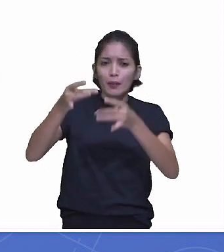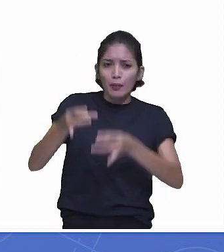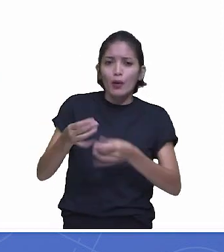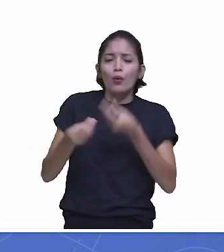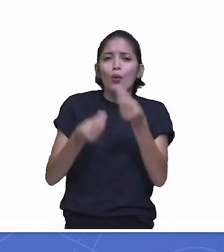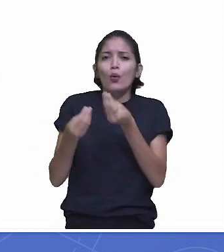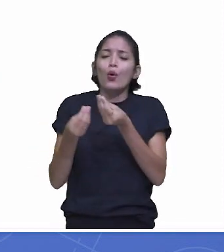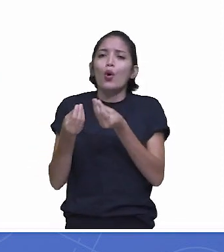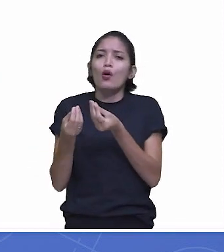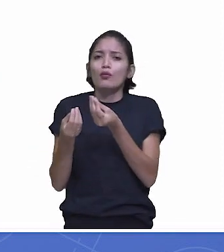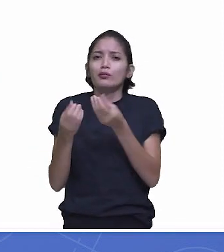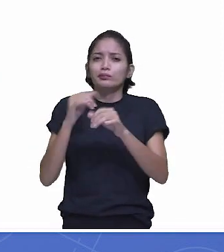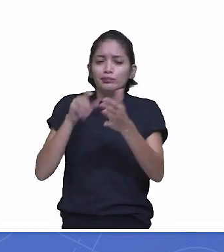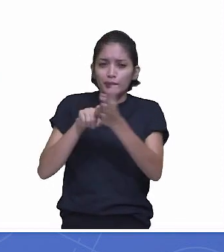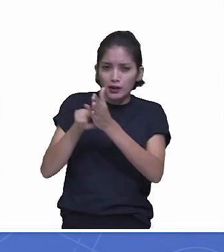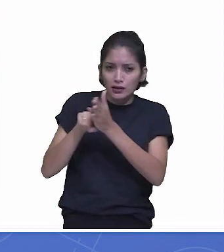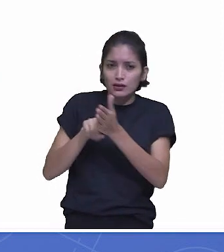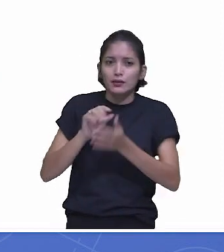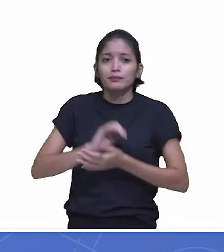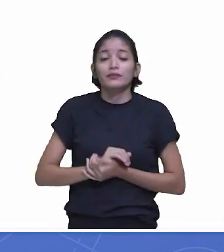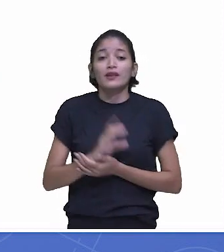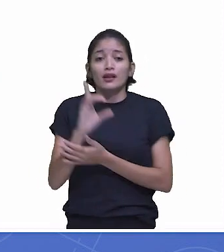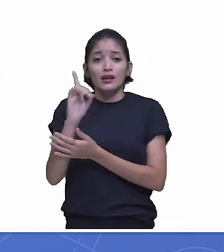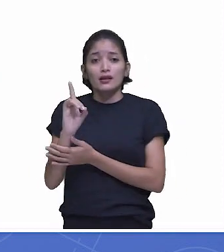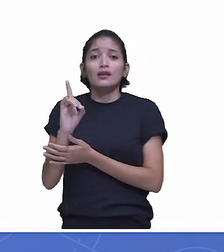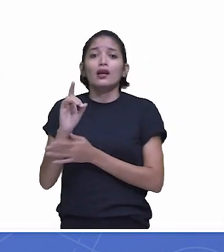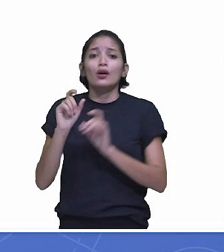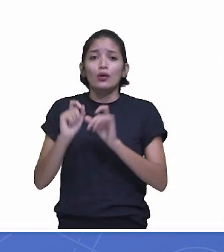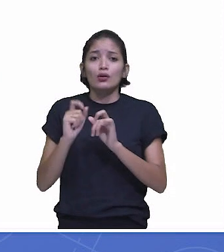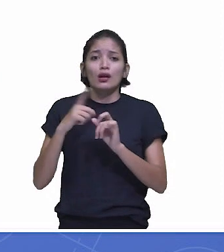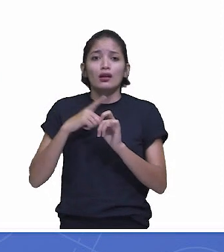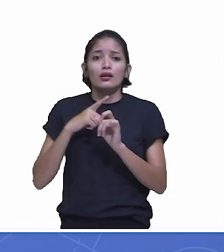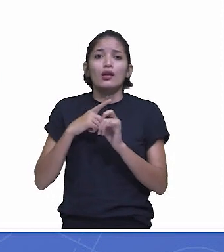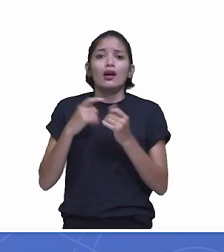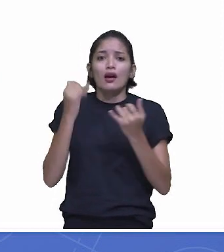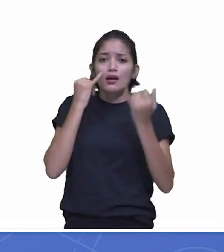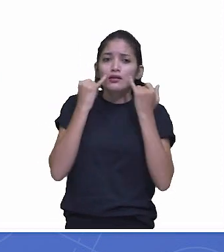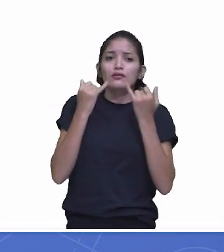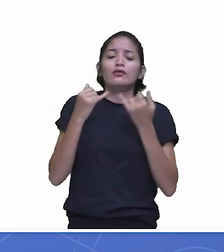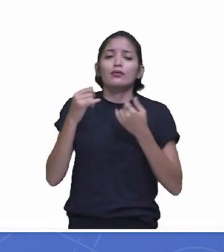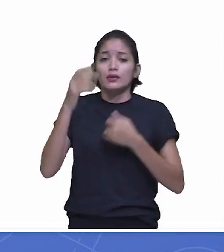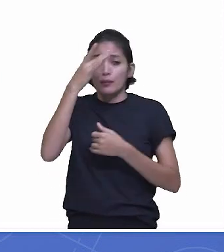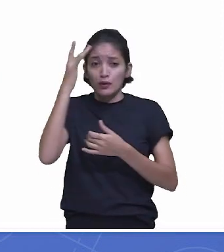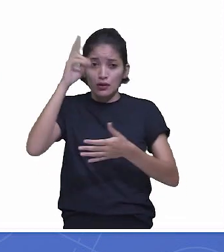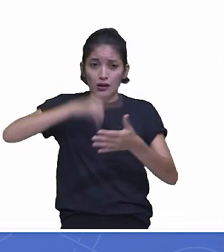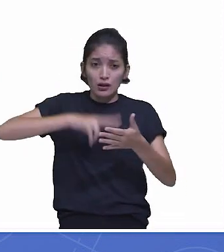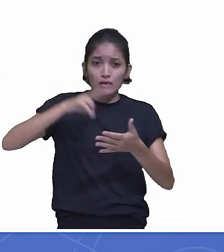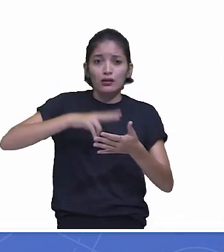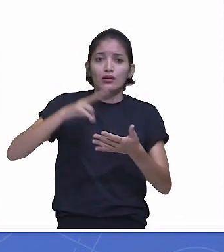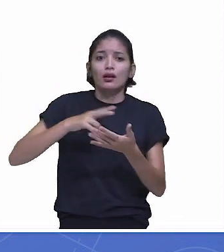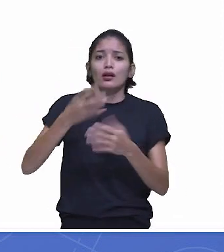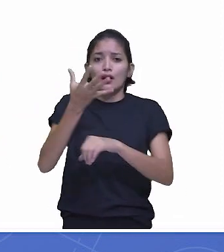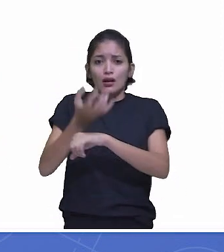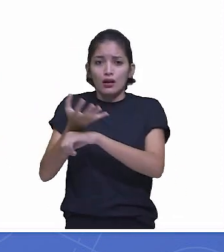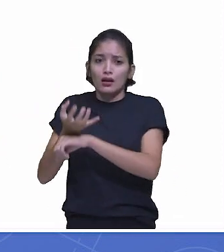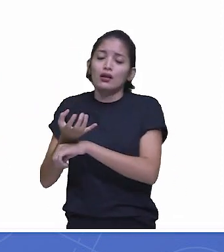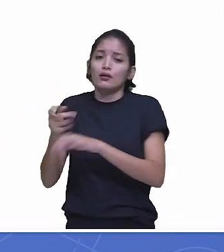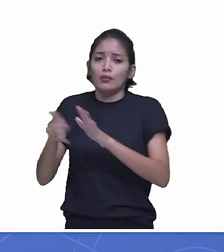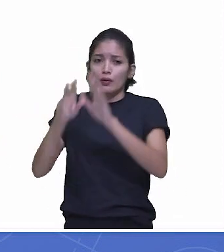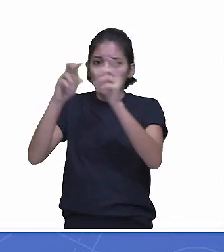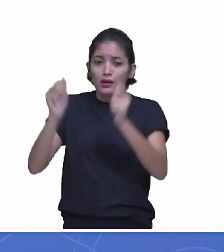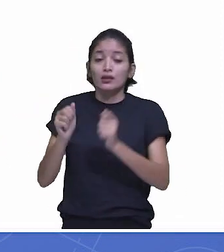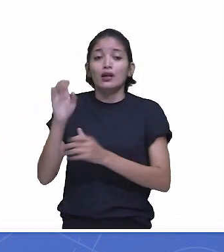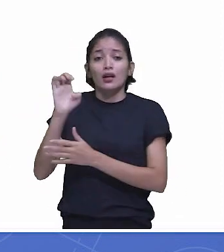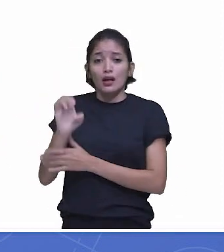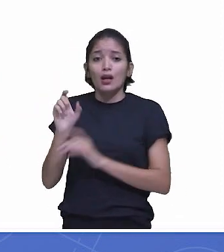modo como acessá-las. D. Estabelecer interlocução com o leitor, orientando-o a fazer download das obras de arte. Ou letra